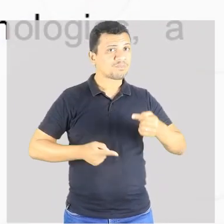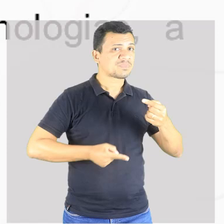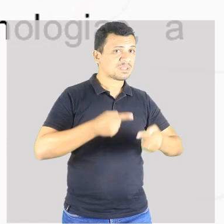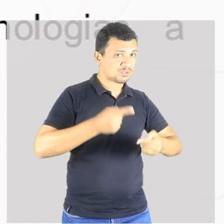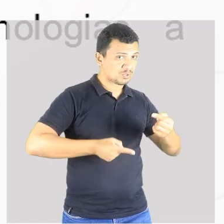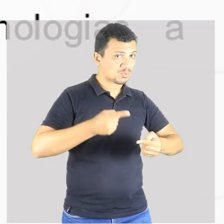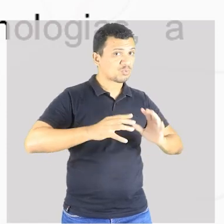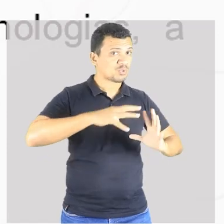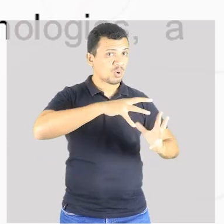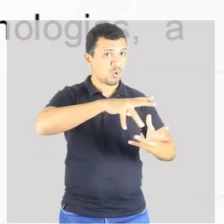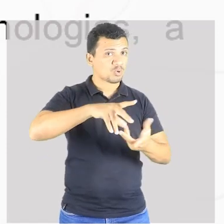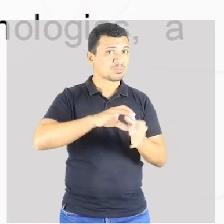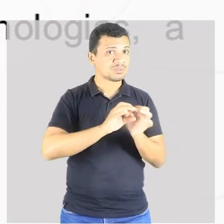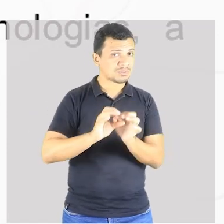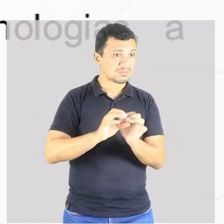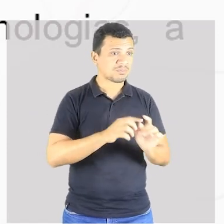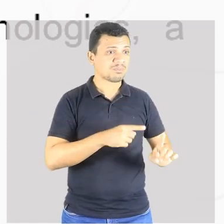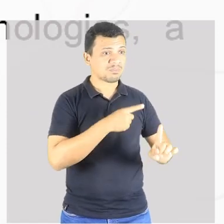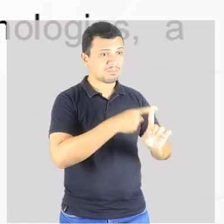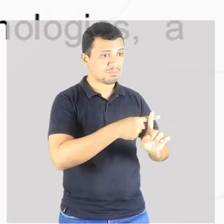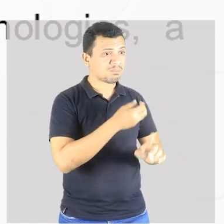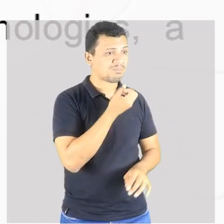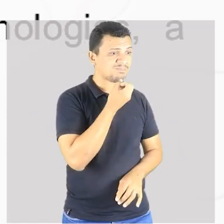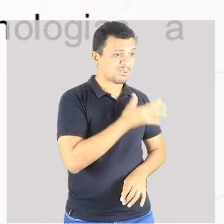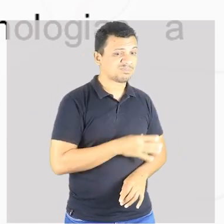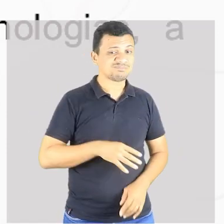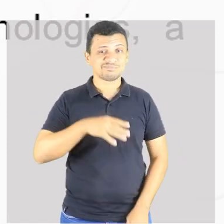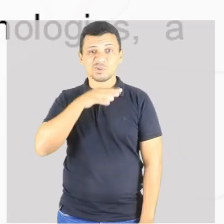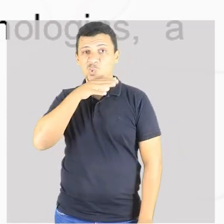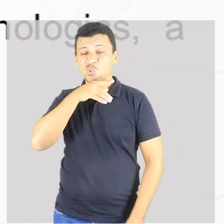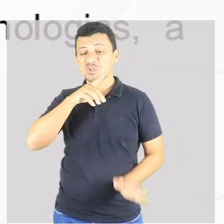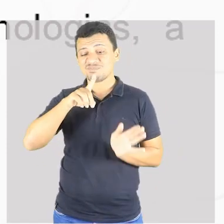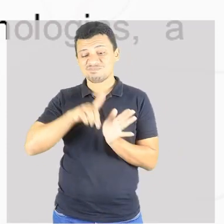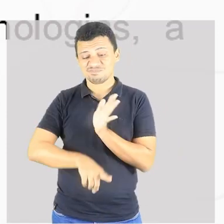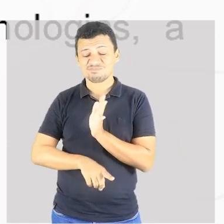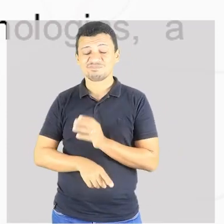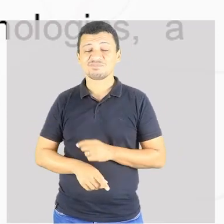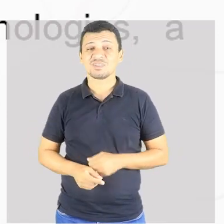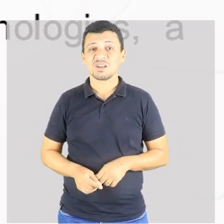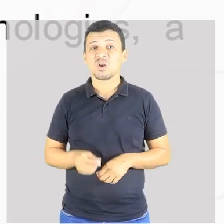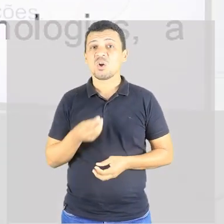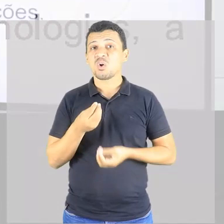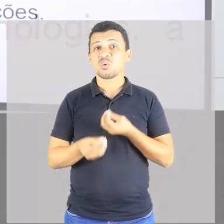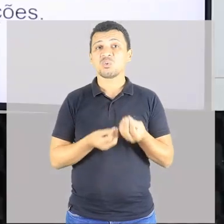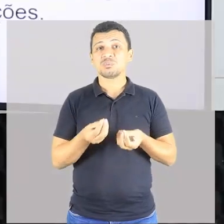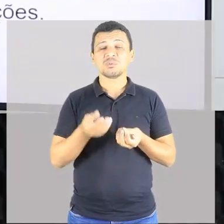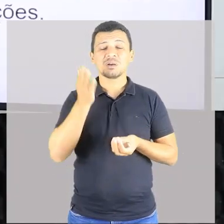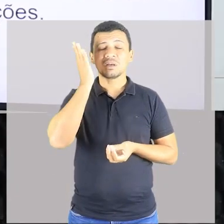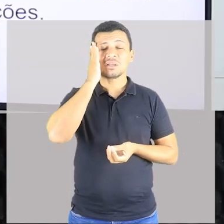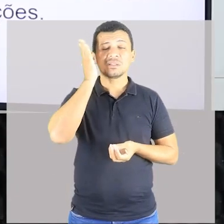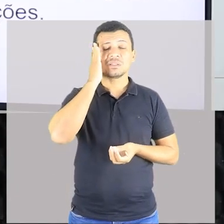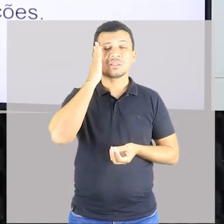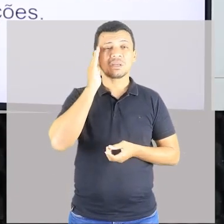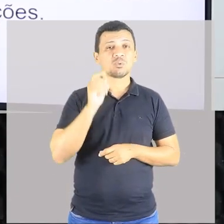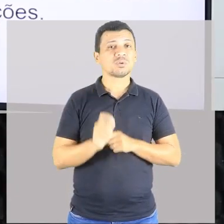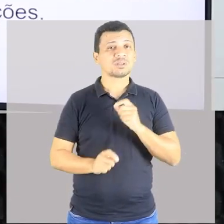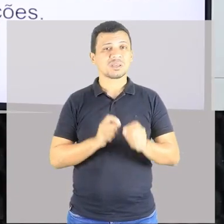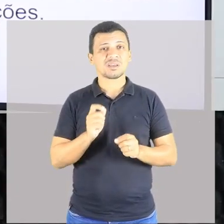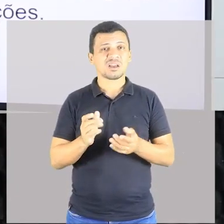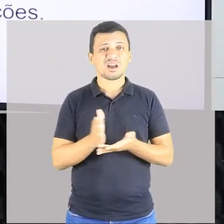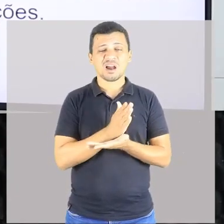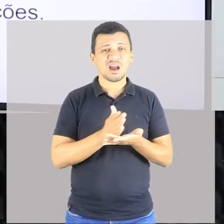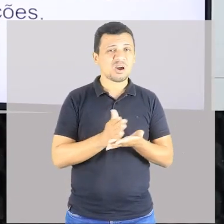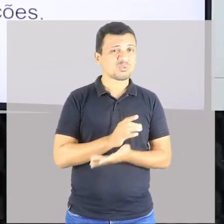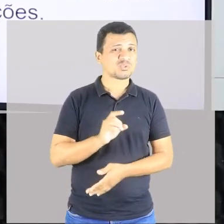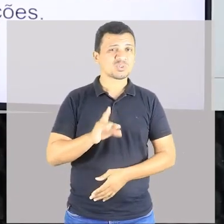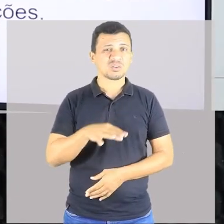globalização ela pode ser um elemento positivo, mas vamos categorizar isso, tá certo? Porque a gente não pode entender também que a globalização só é algo